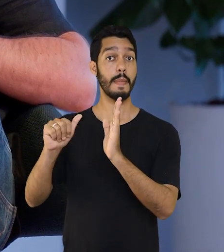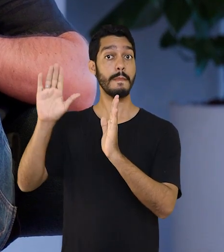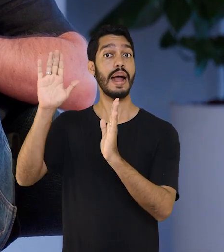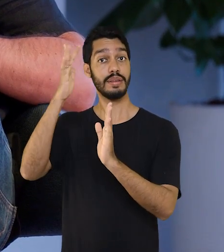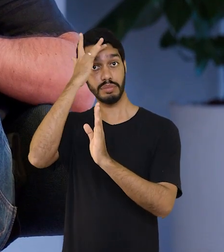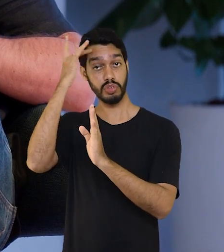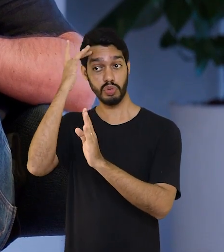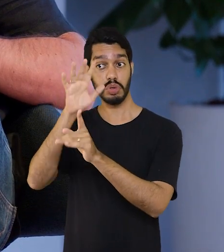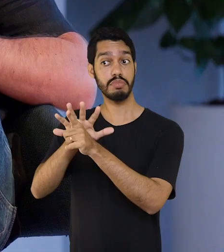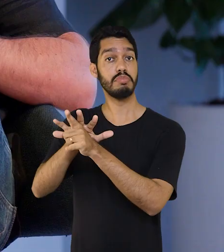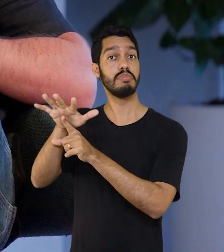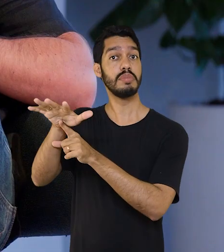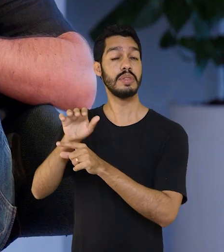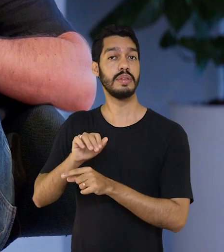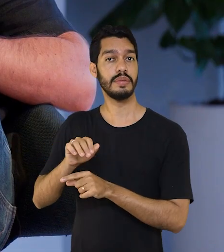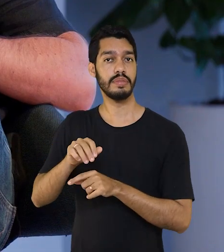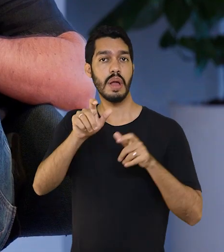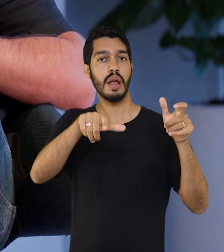como público principal, audiência,